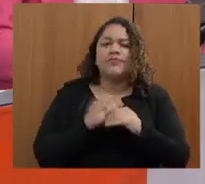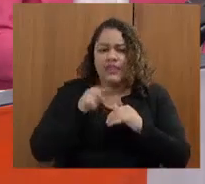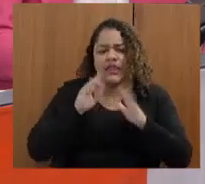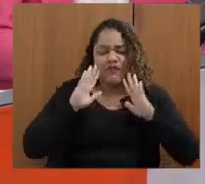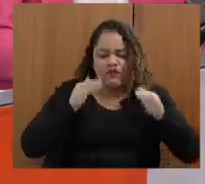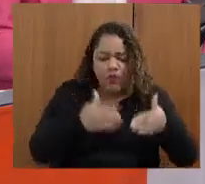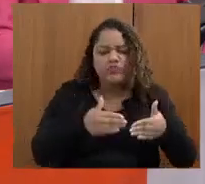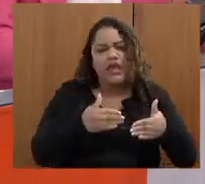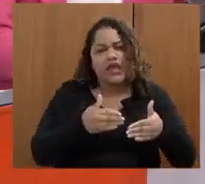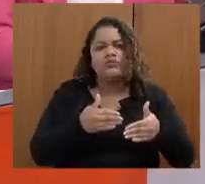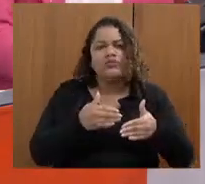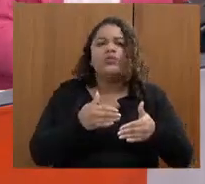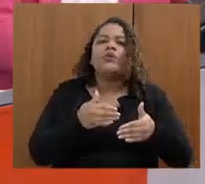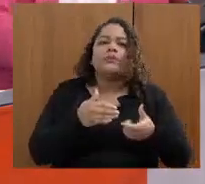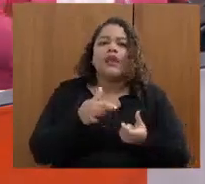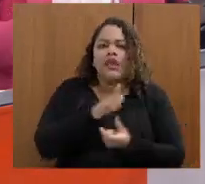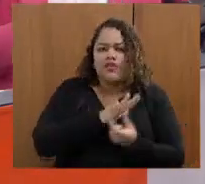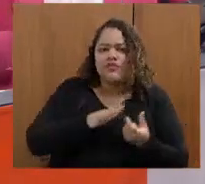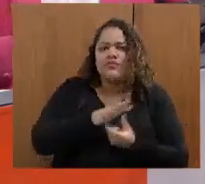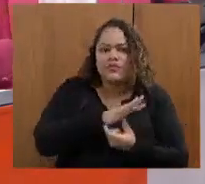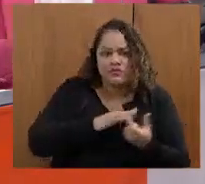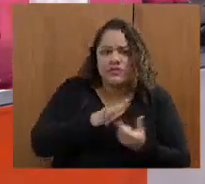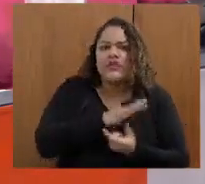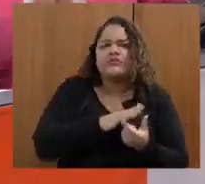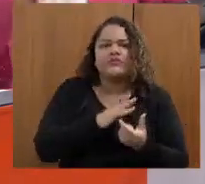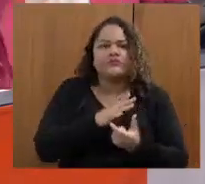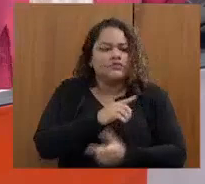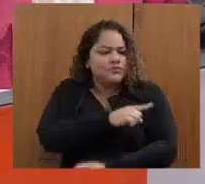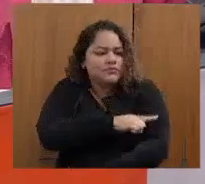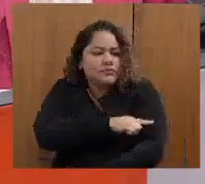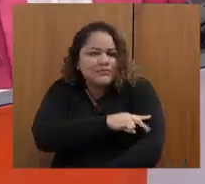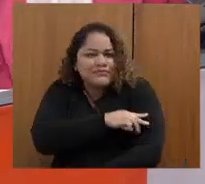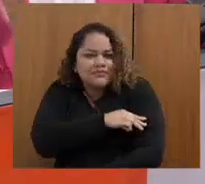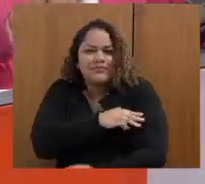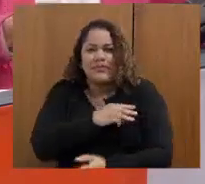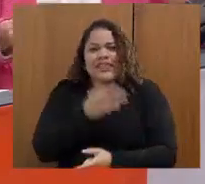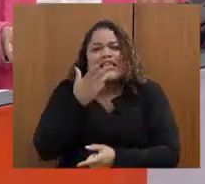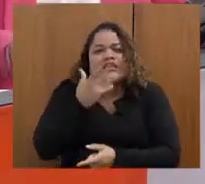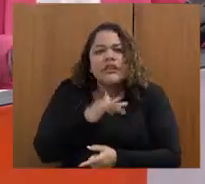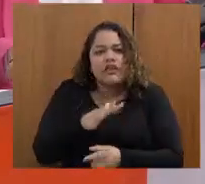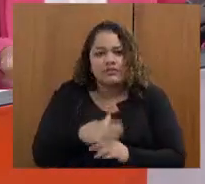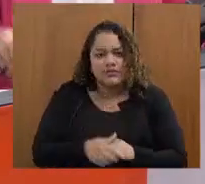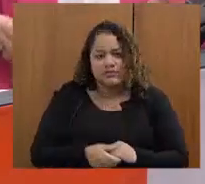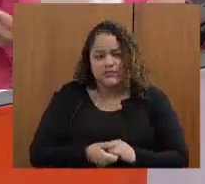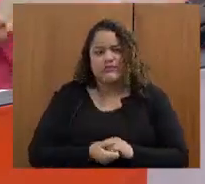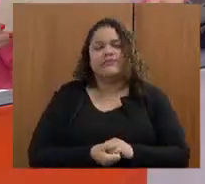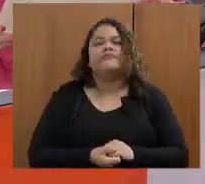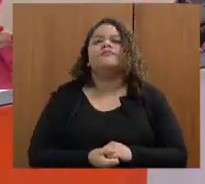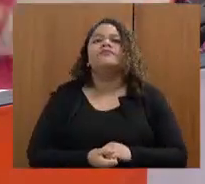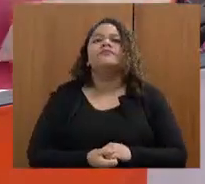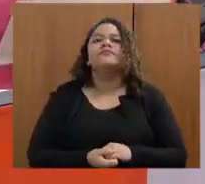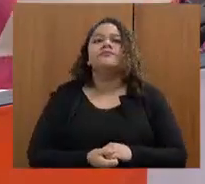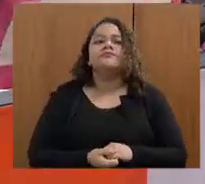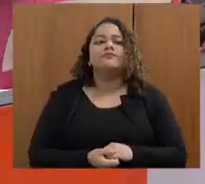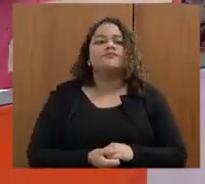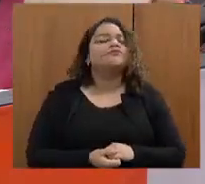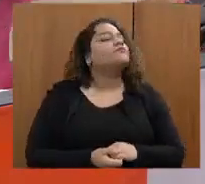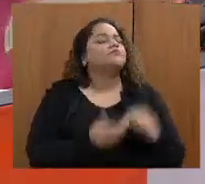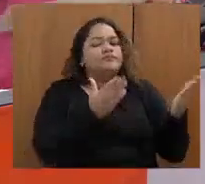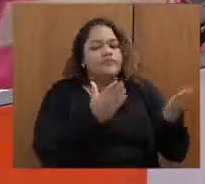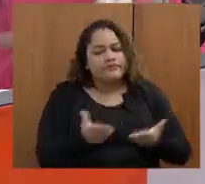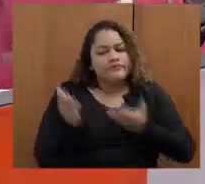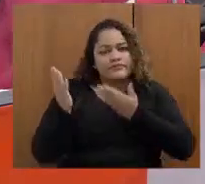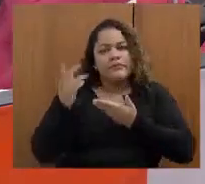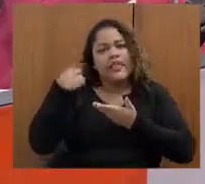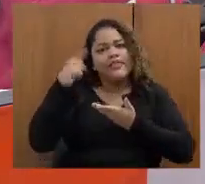Muito obrigado devolva a palavra deputada Lorrana Obrigada Presidente Obrigada Secretário